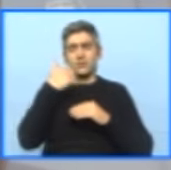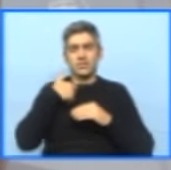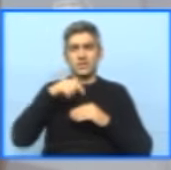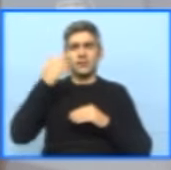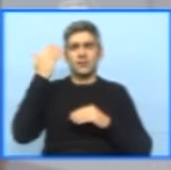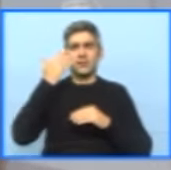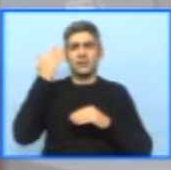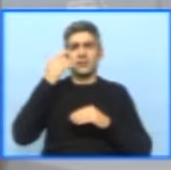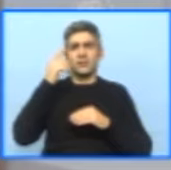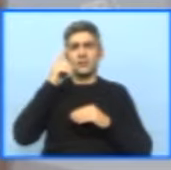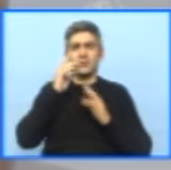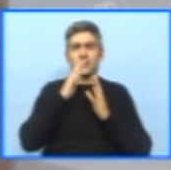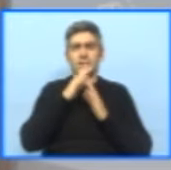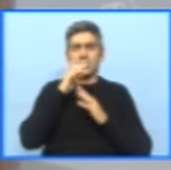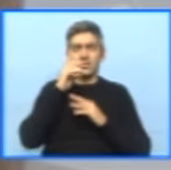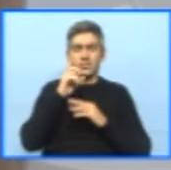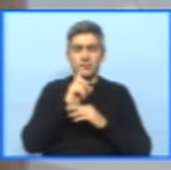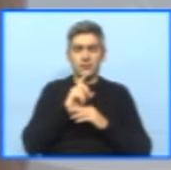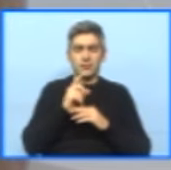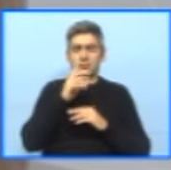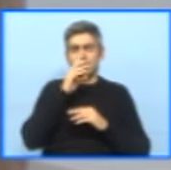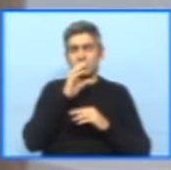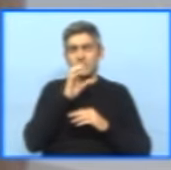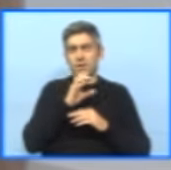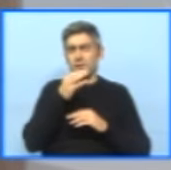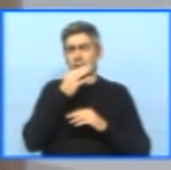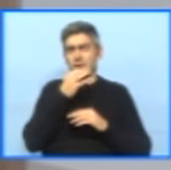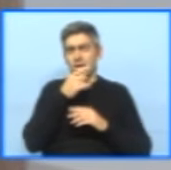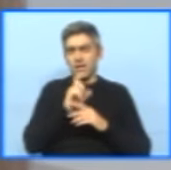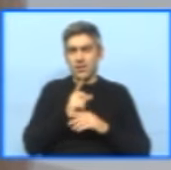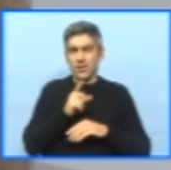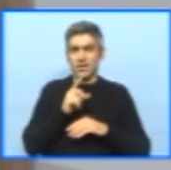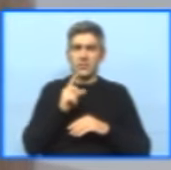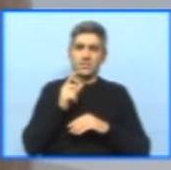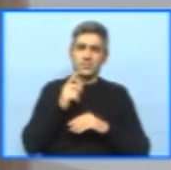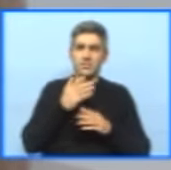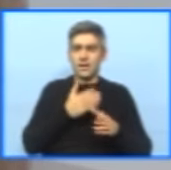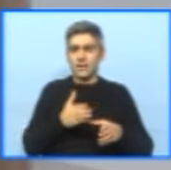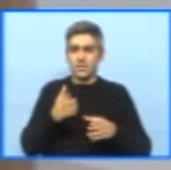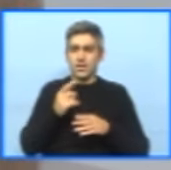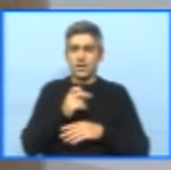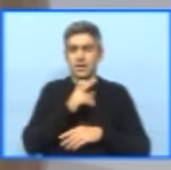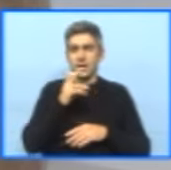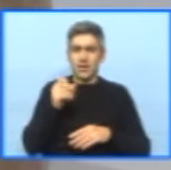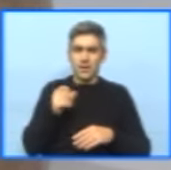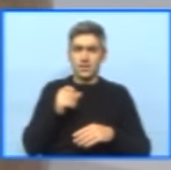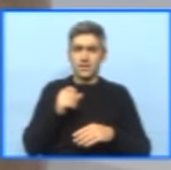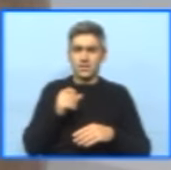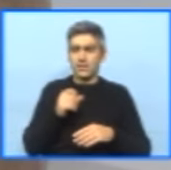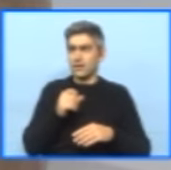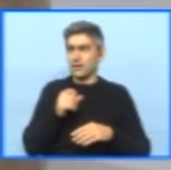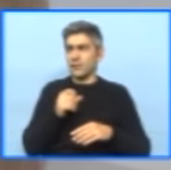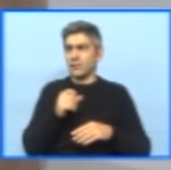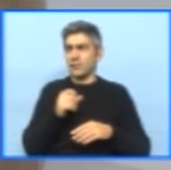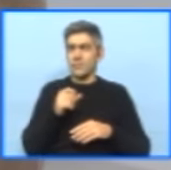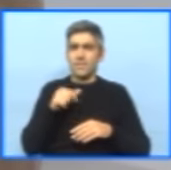Deus. E quando temos este discurso, estamos precisamente a entrar num caminho errado. Ora,